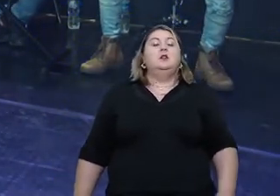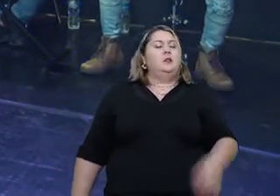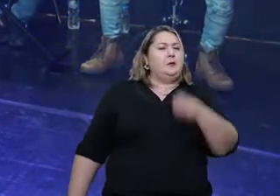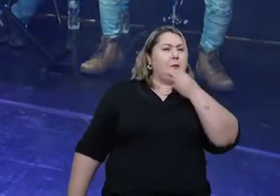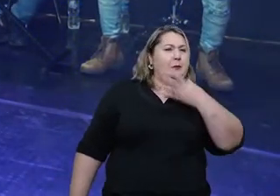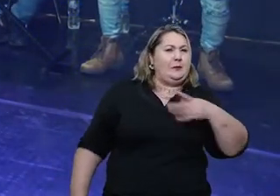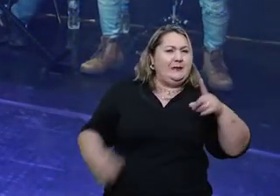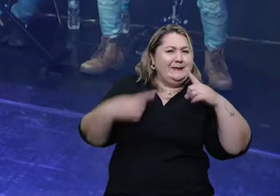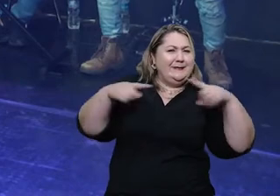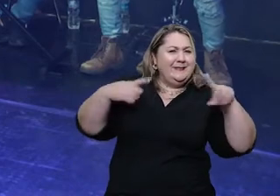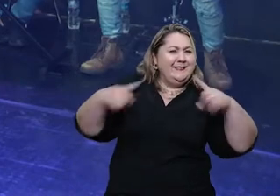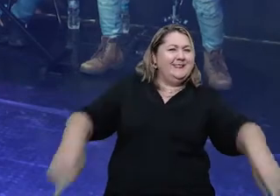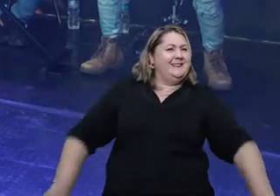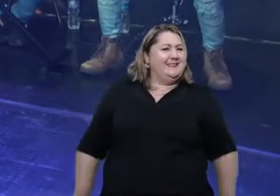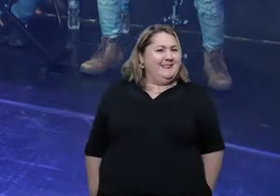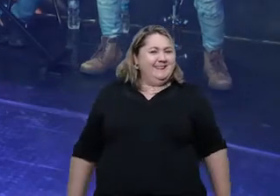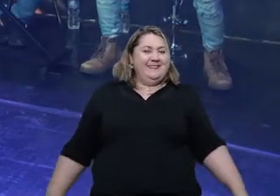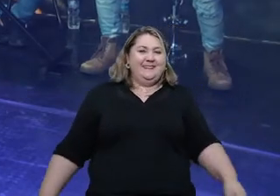bola!